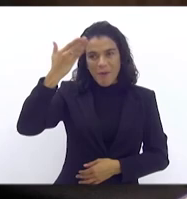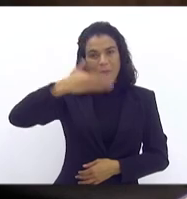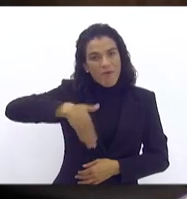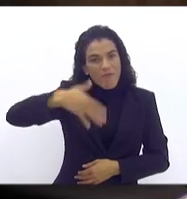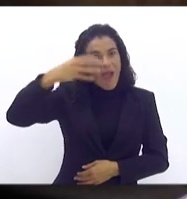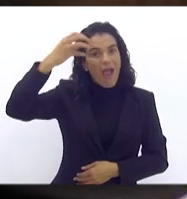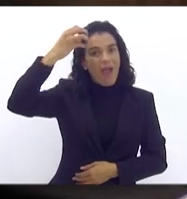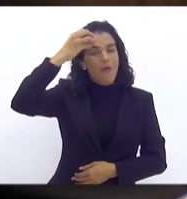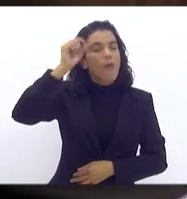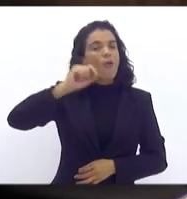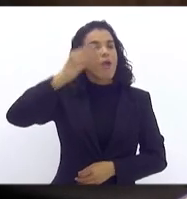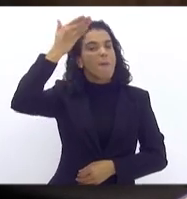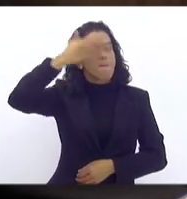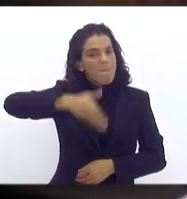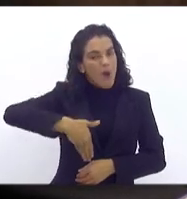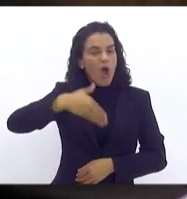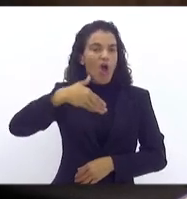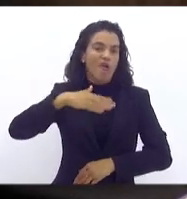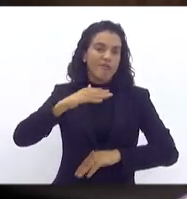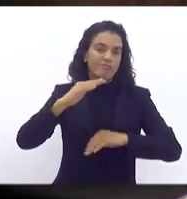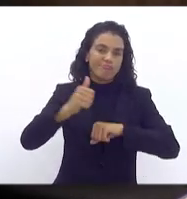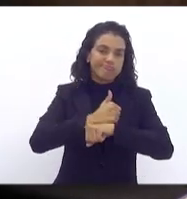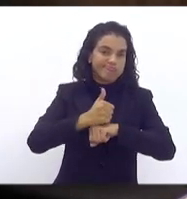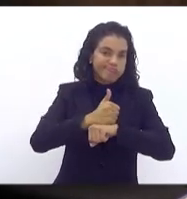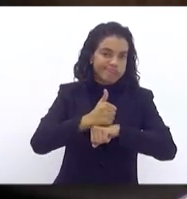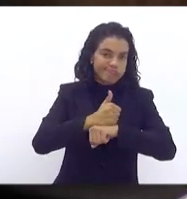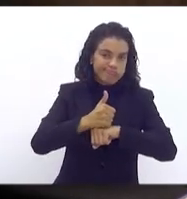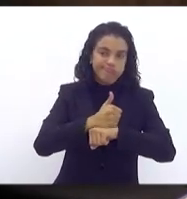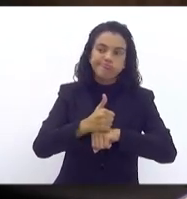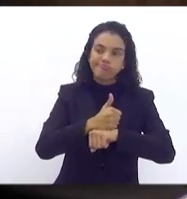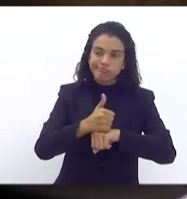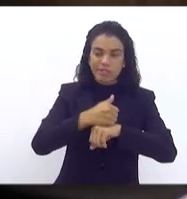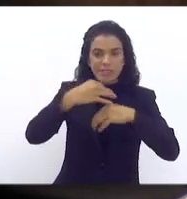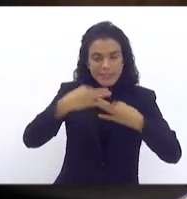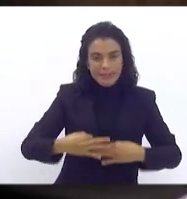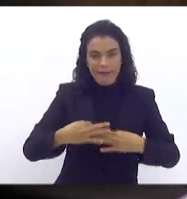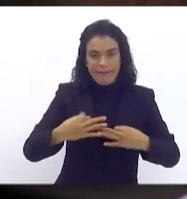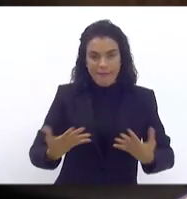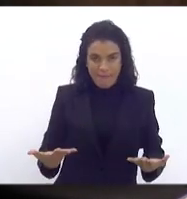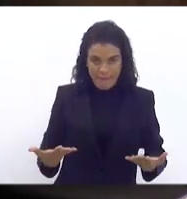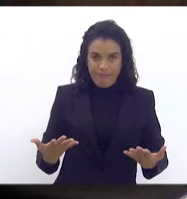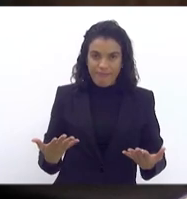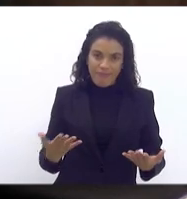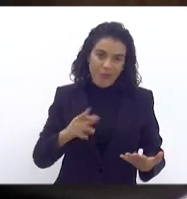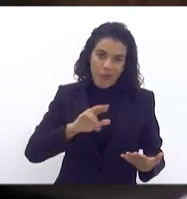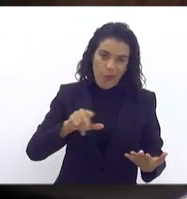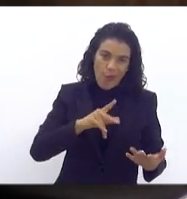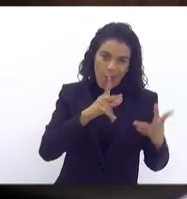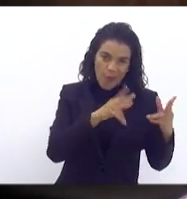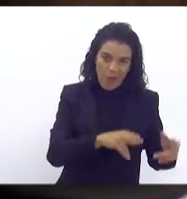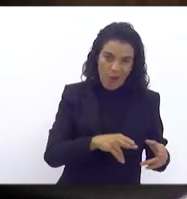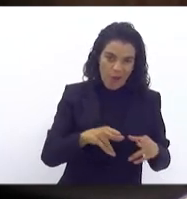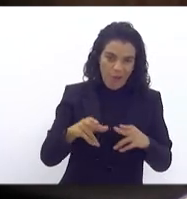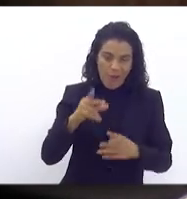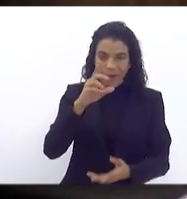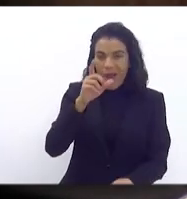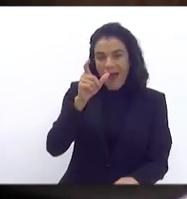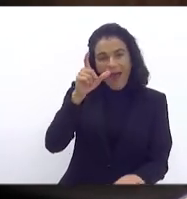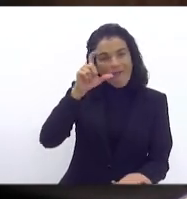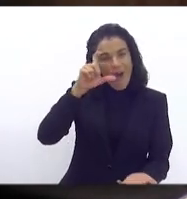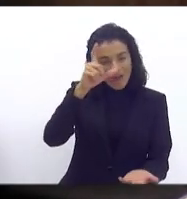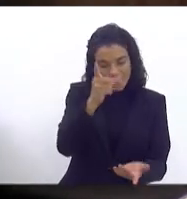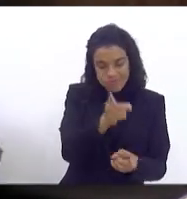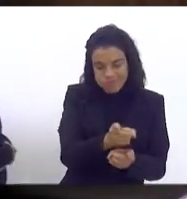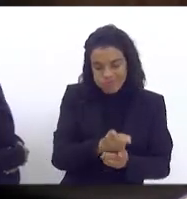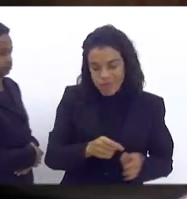provas eh que Tecnicamente sejam sólidas o que não é o caso do reconhecimento o reconhecimento ele